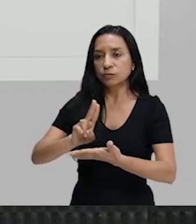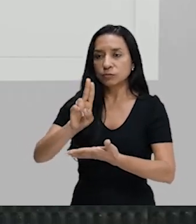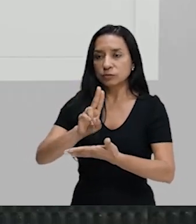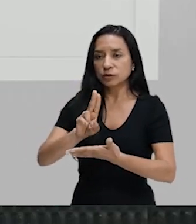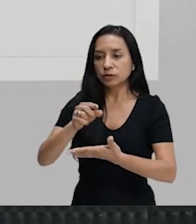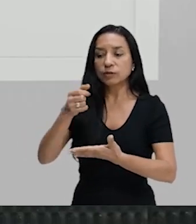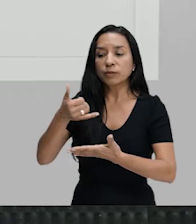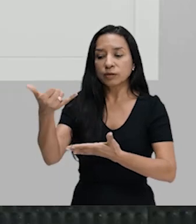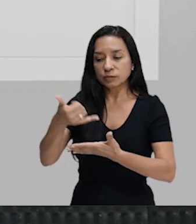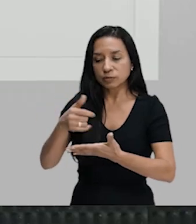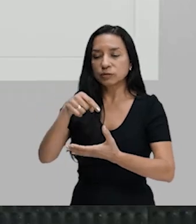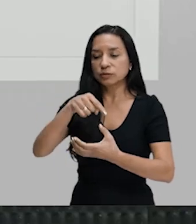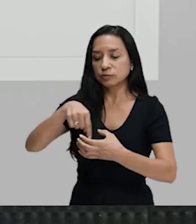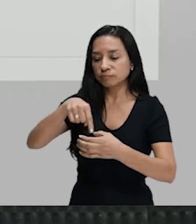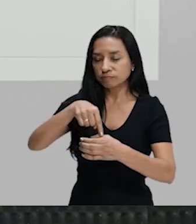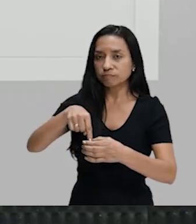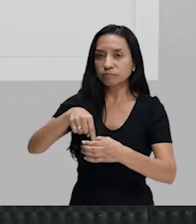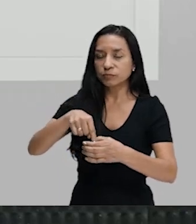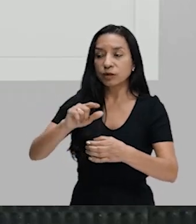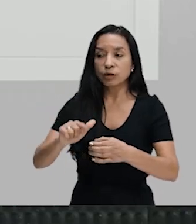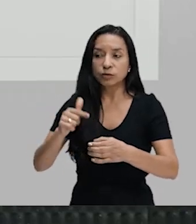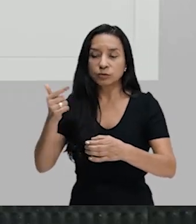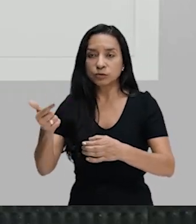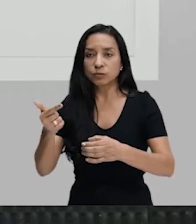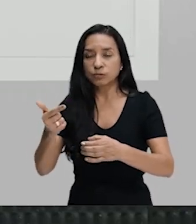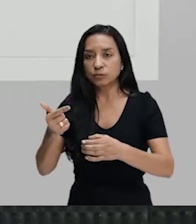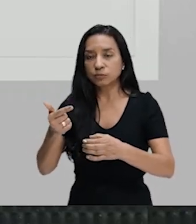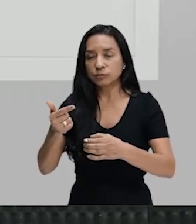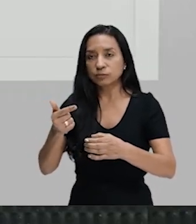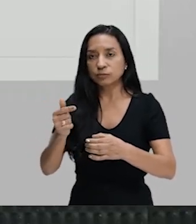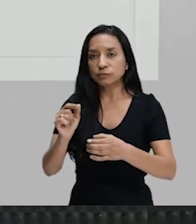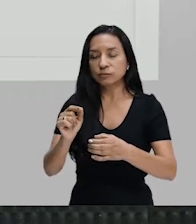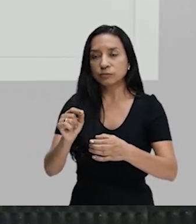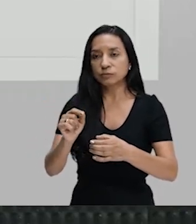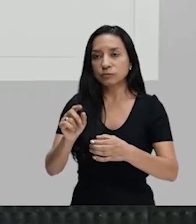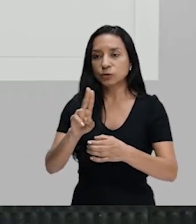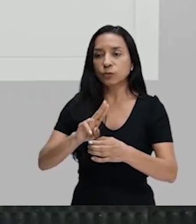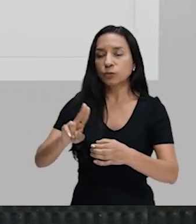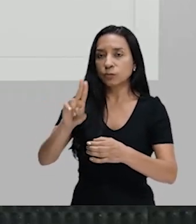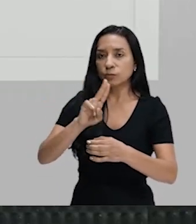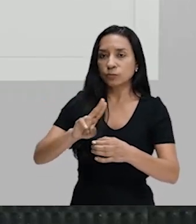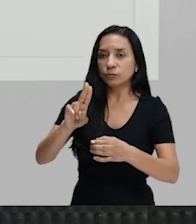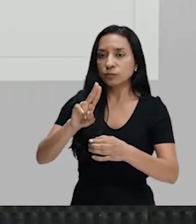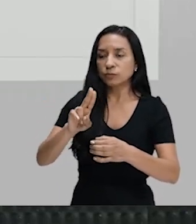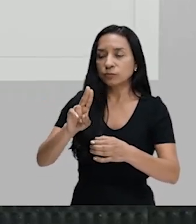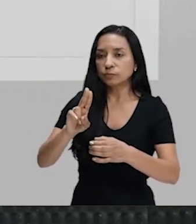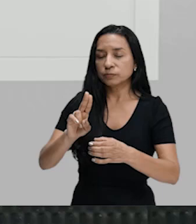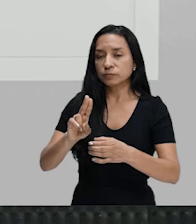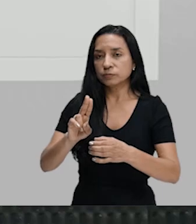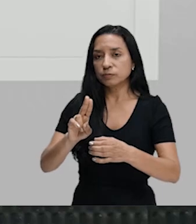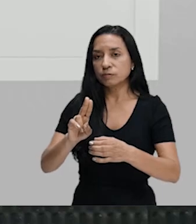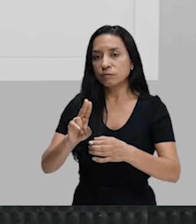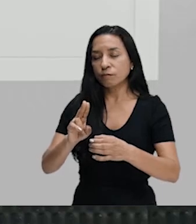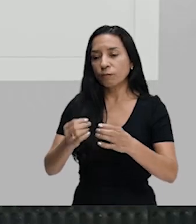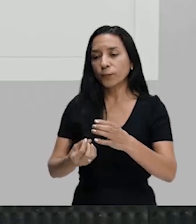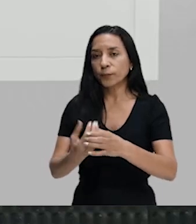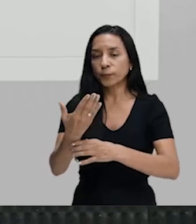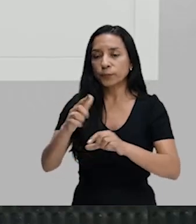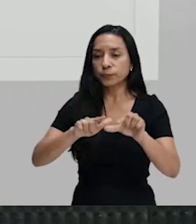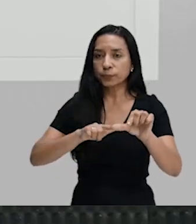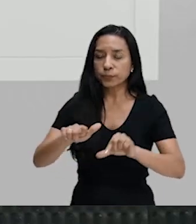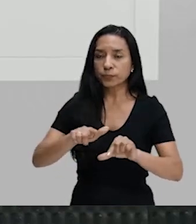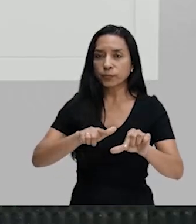energia interna e a outra parte é utilizado para a realização do